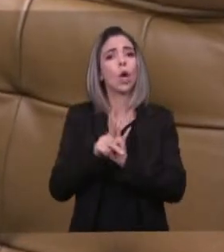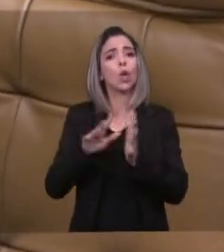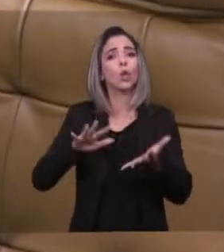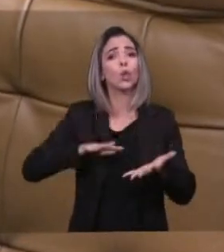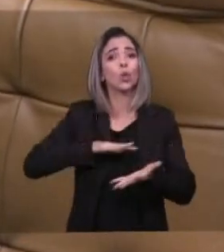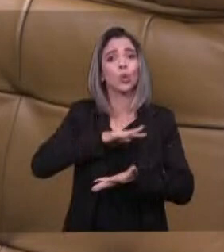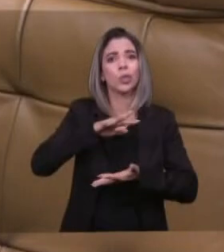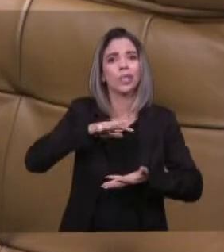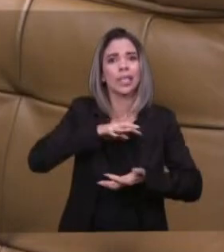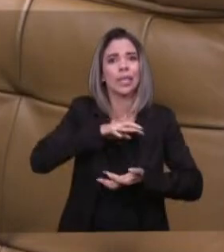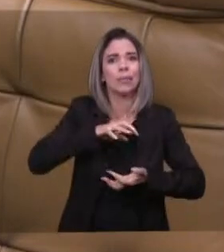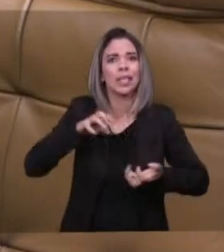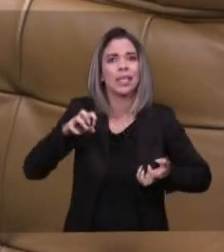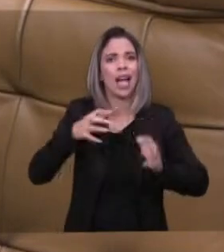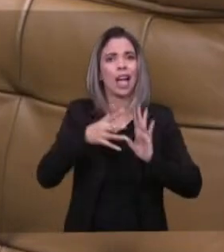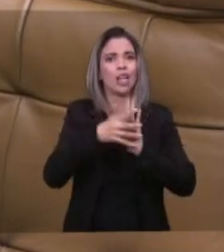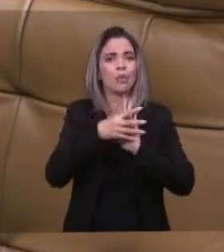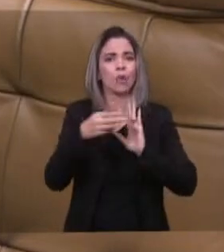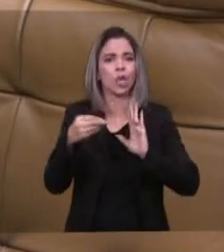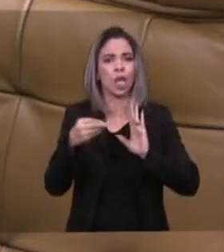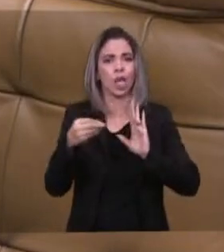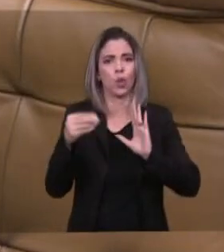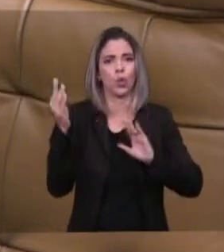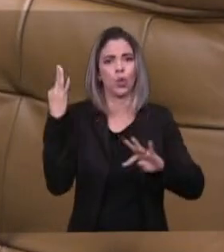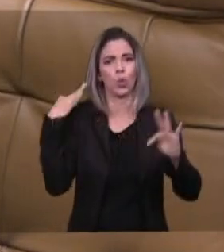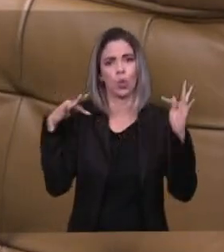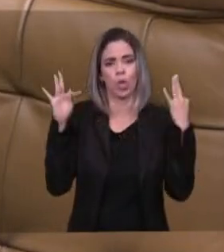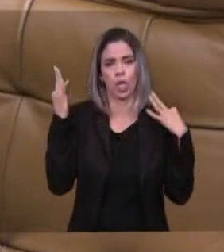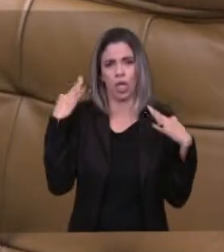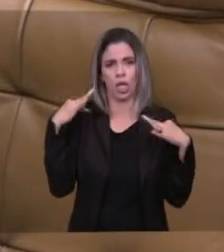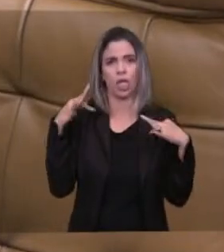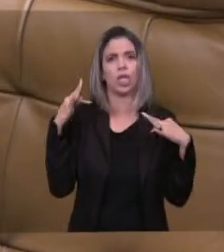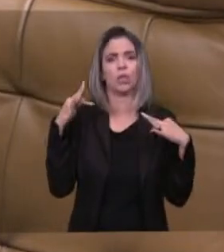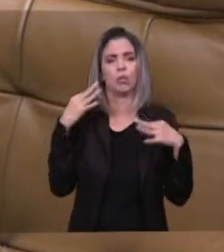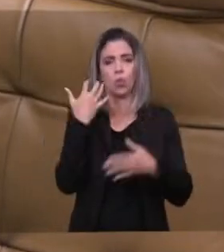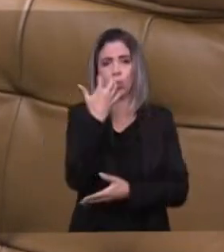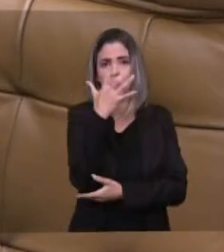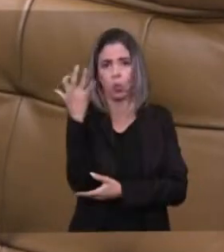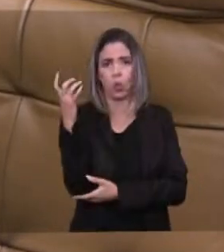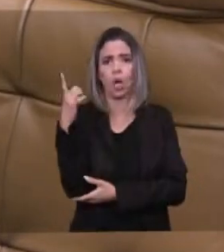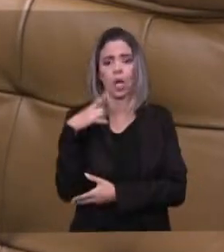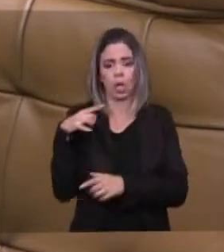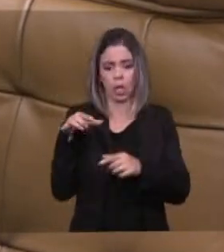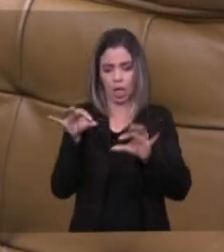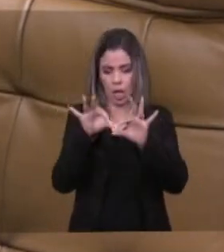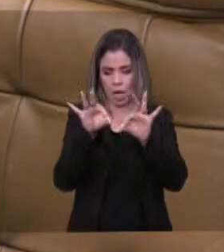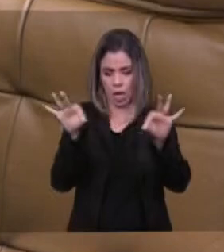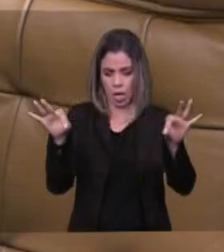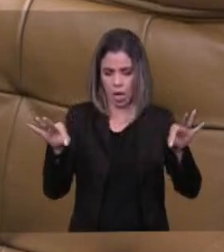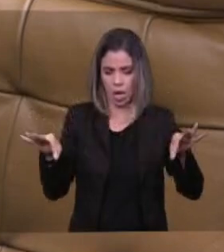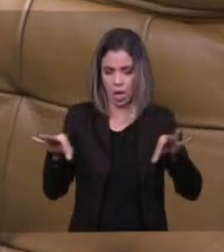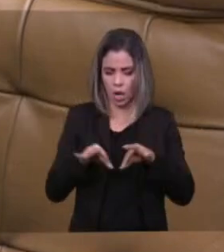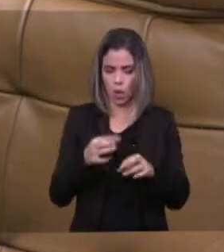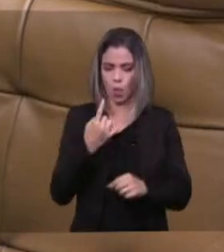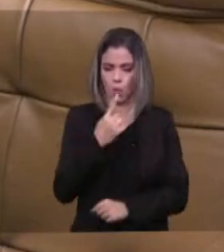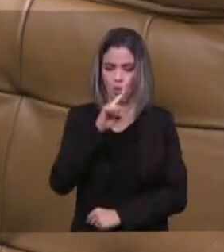sustentabilidade desse modelo. Nós estamos falando de um território de 1,7 milhão de